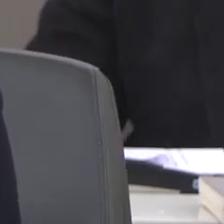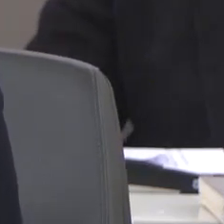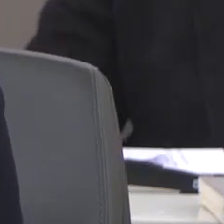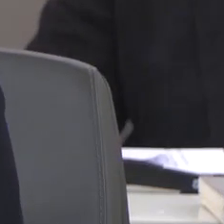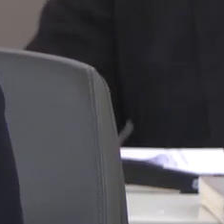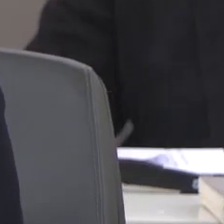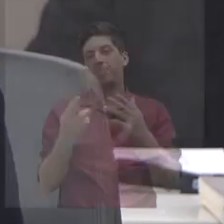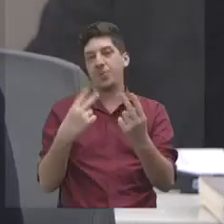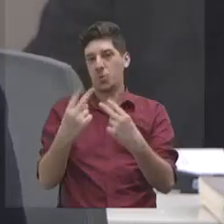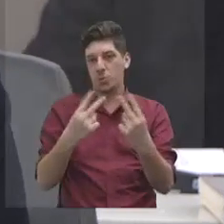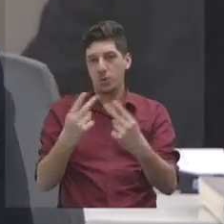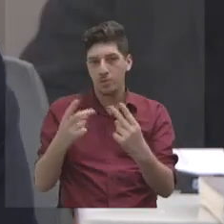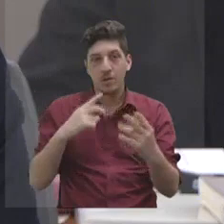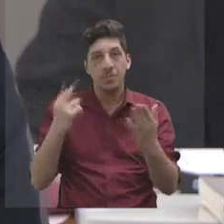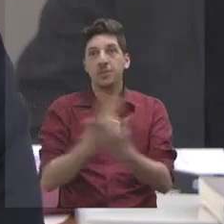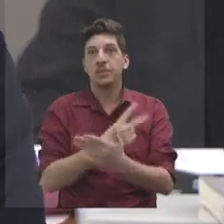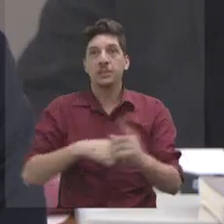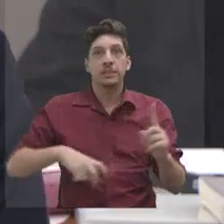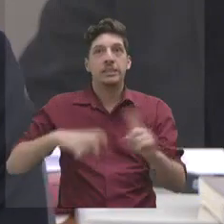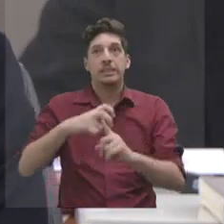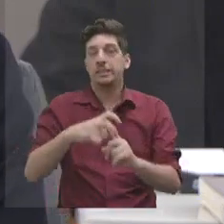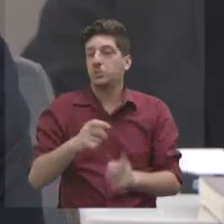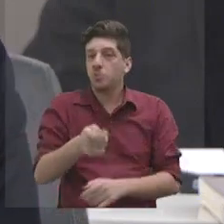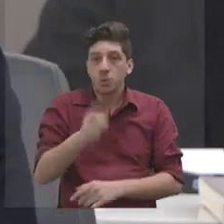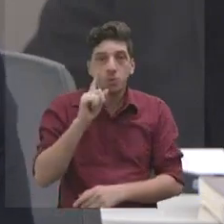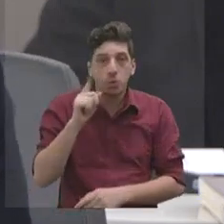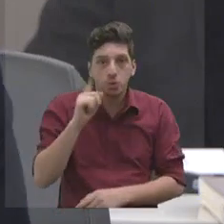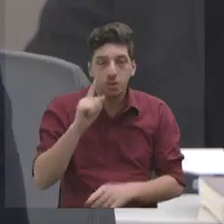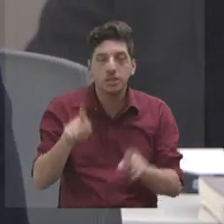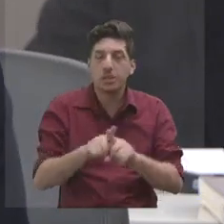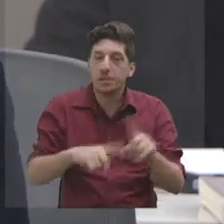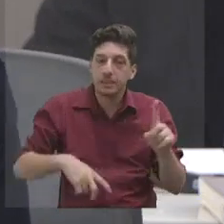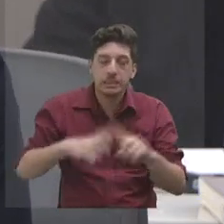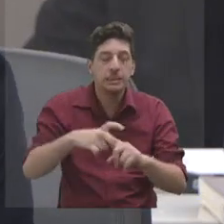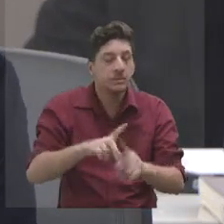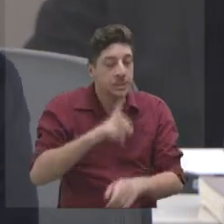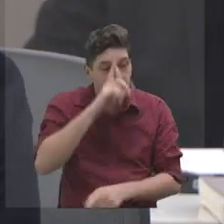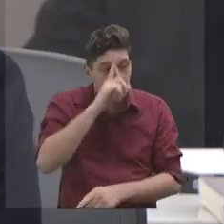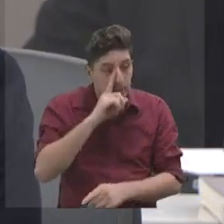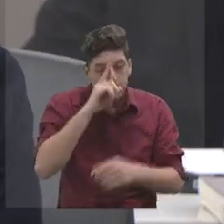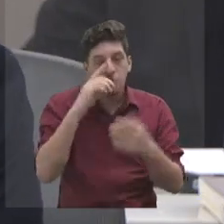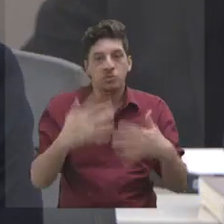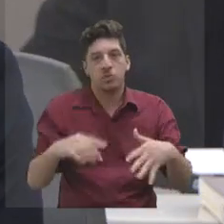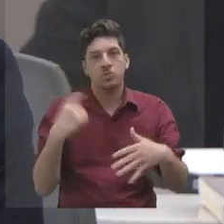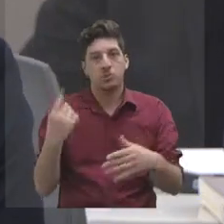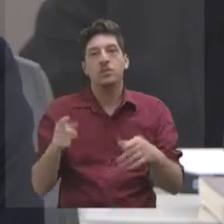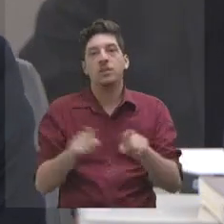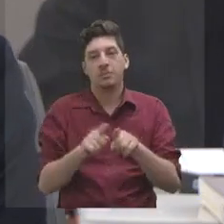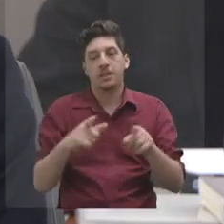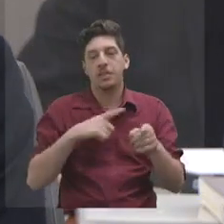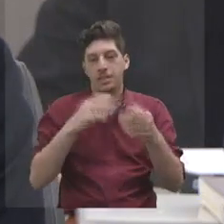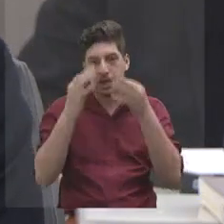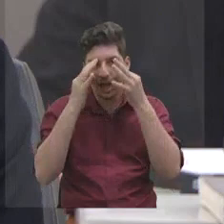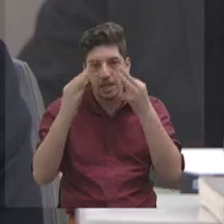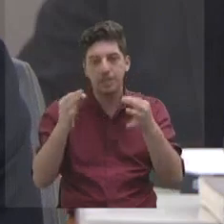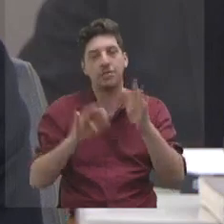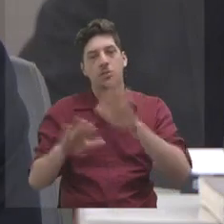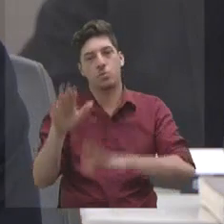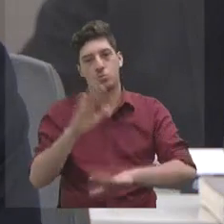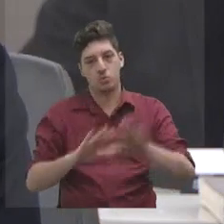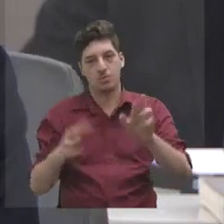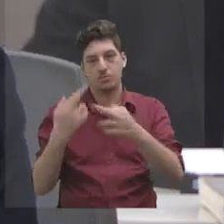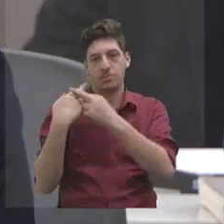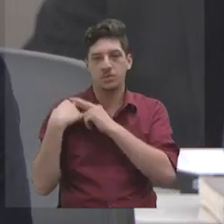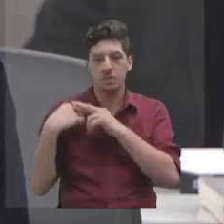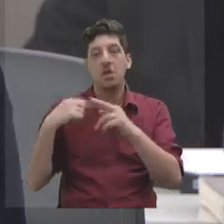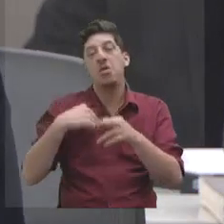muitas residências fatais então nós estamos muito atento a esse com muito senso de responsabilidade e por fim eu já havia comentado aqui mas não tem nenhum problema